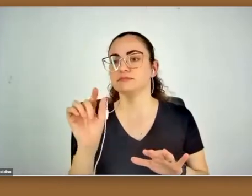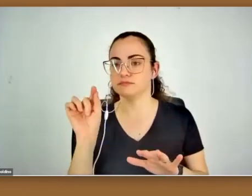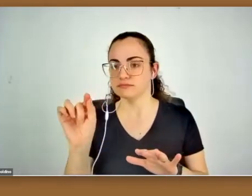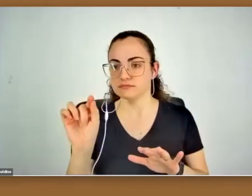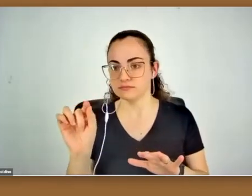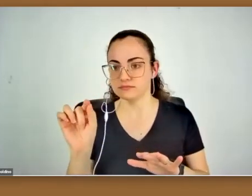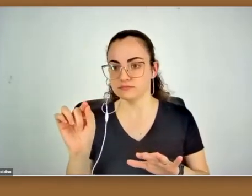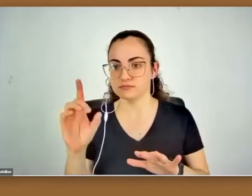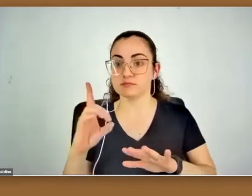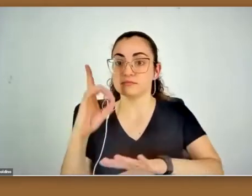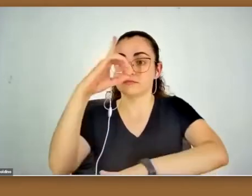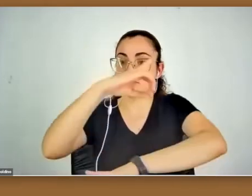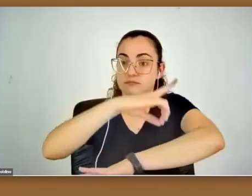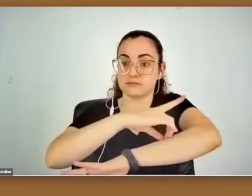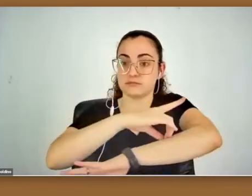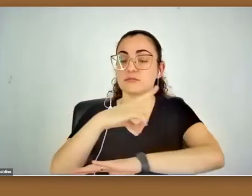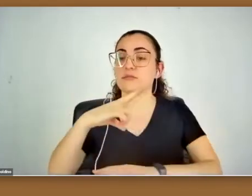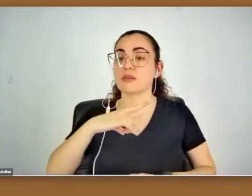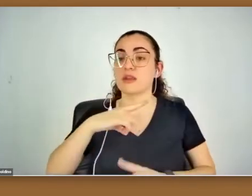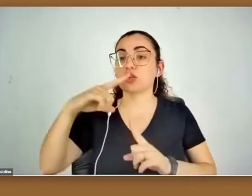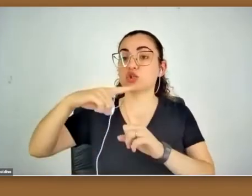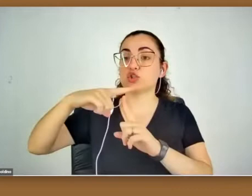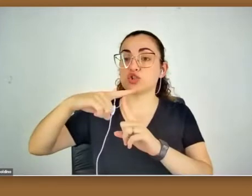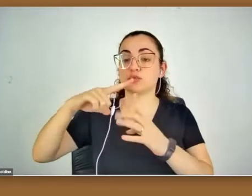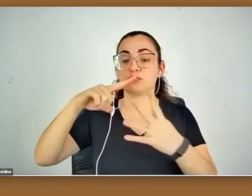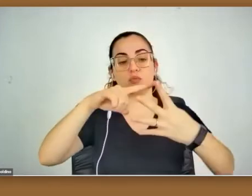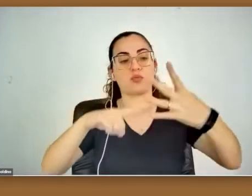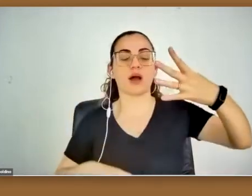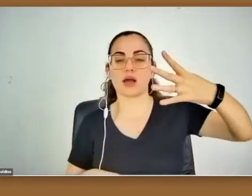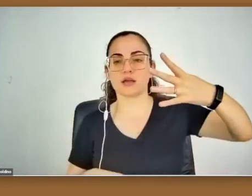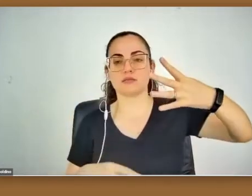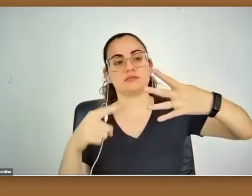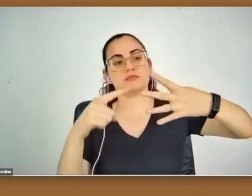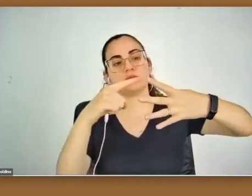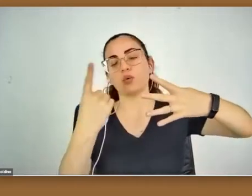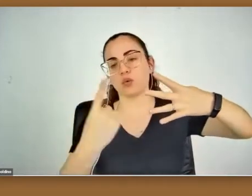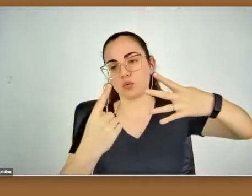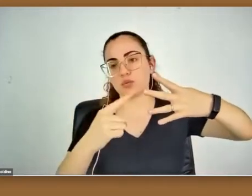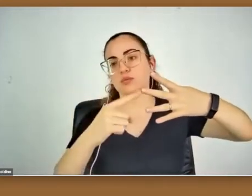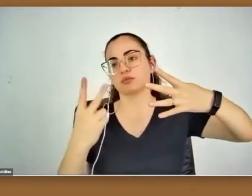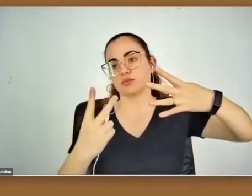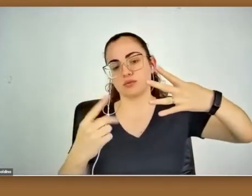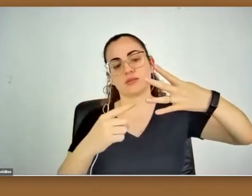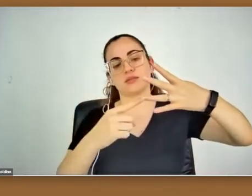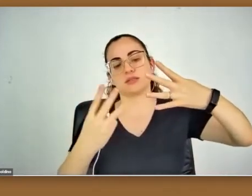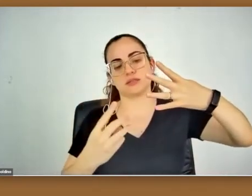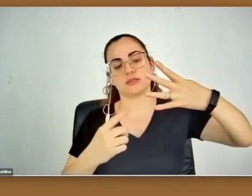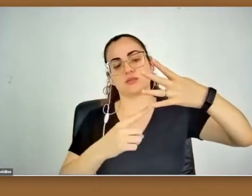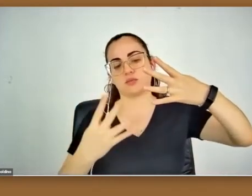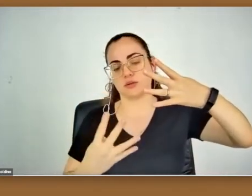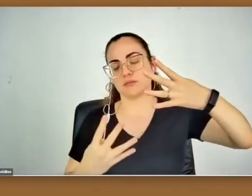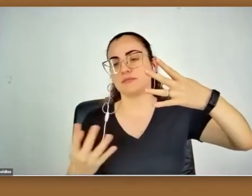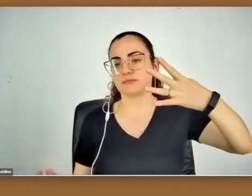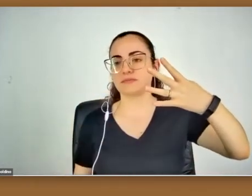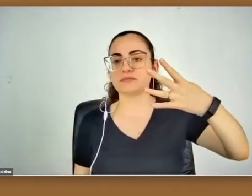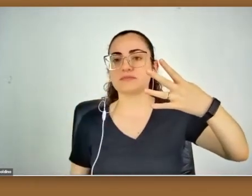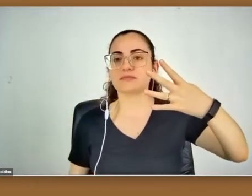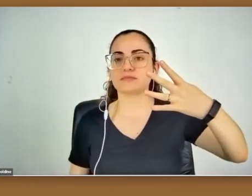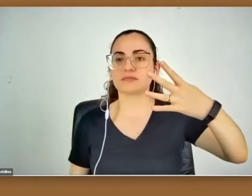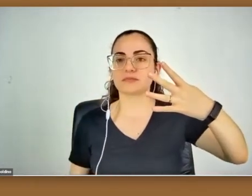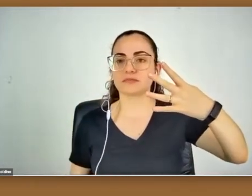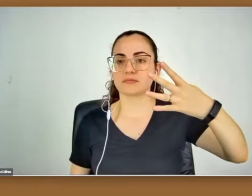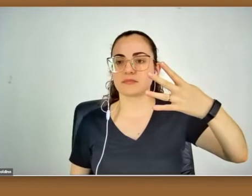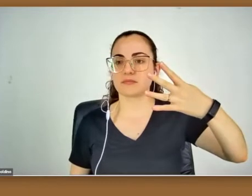4 sorotipos, que a gente chama. O dengue 1, o dengue 2, o dengue 3 e o dengue 4. E aí quando você tem